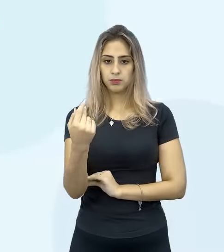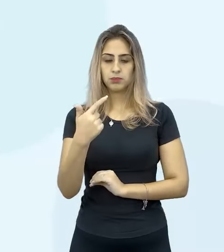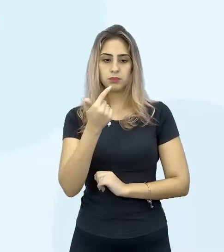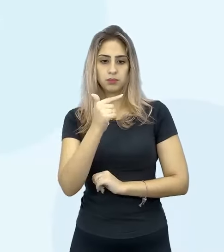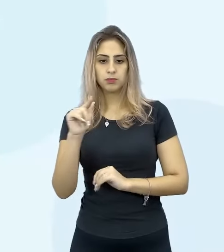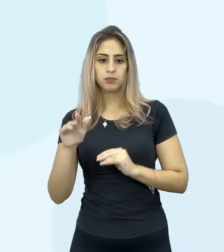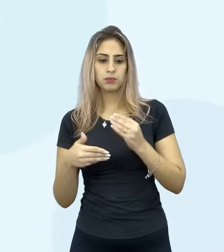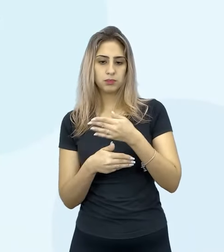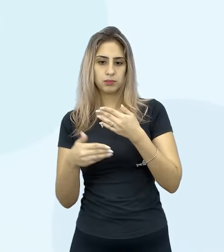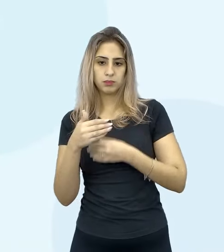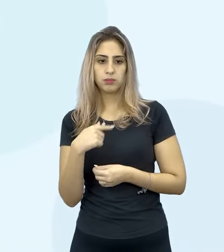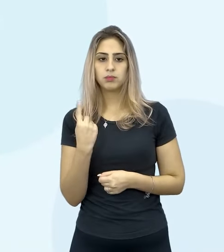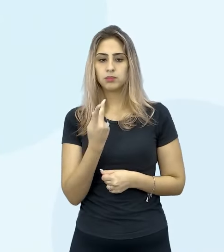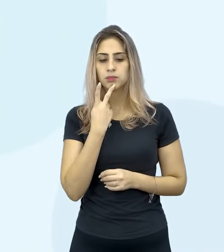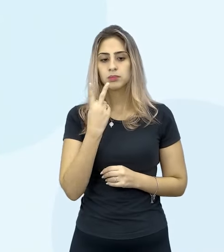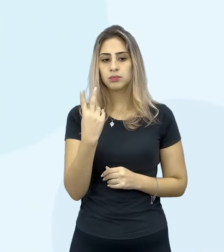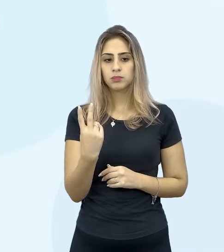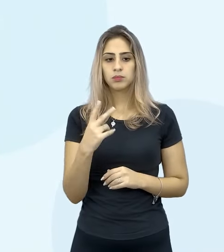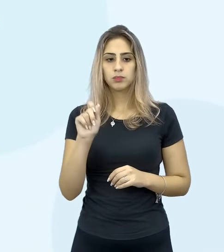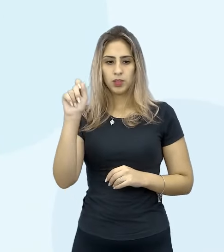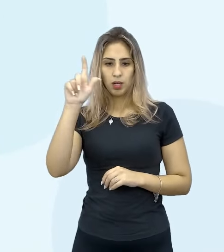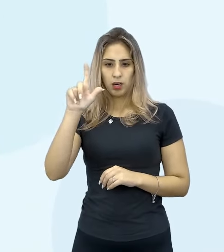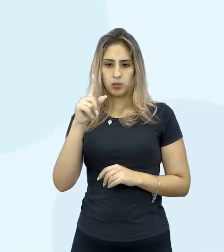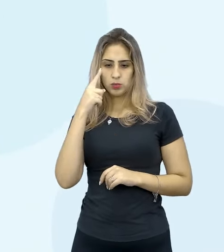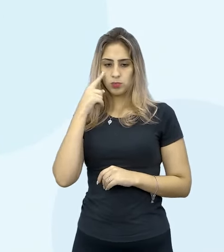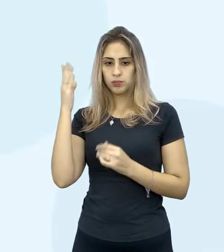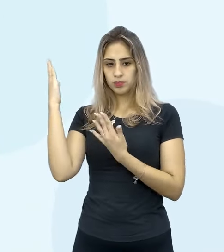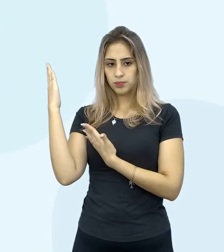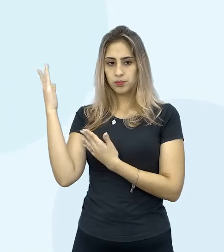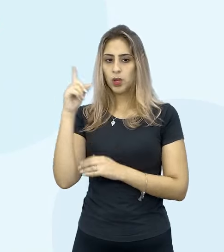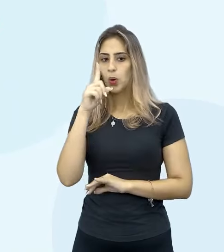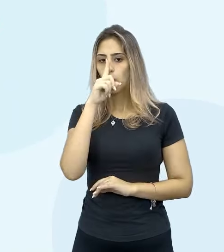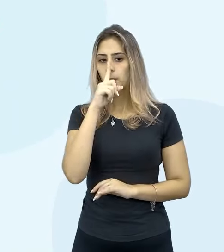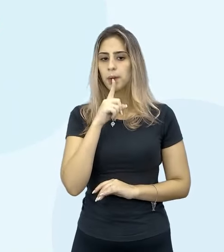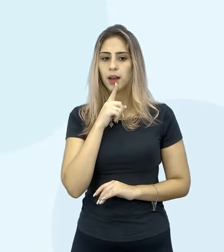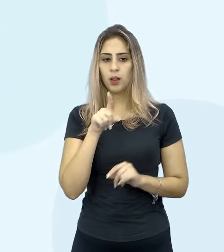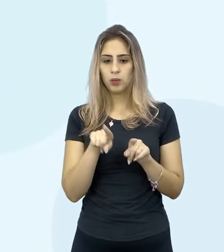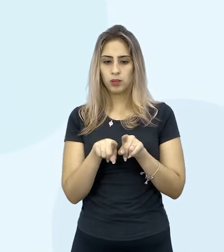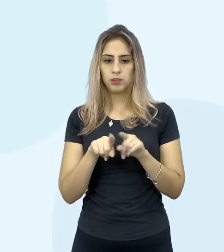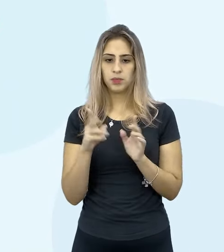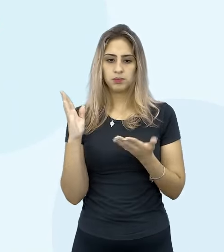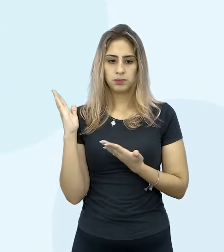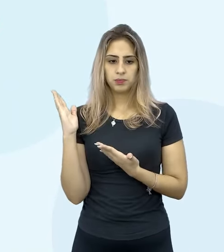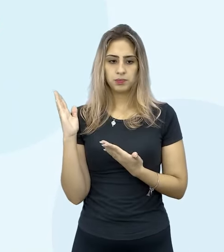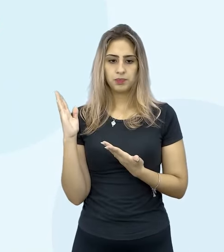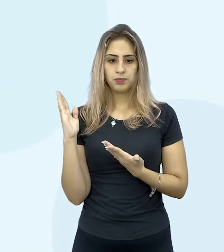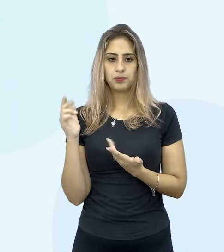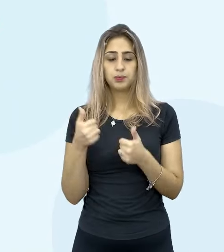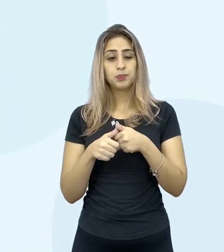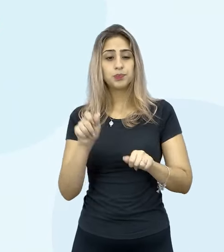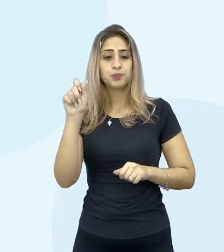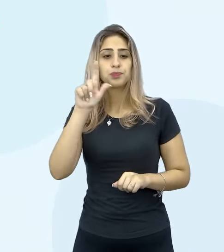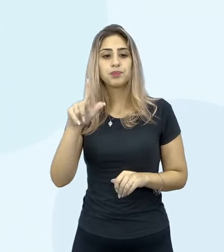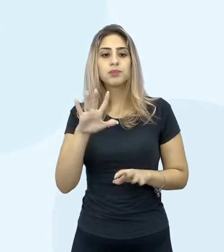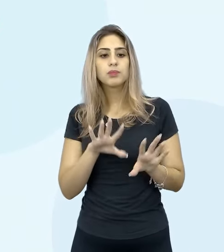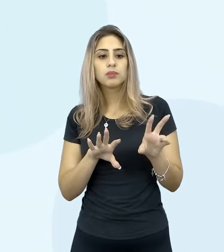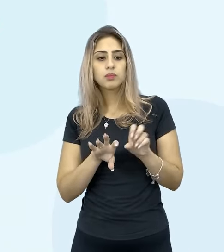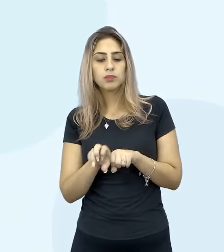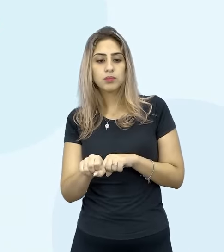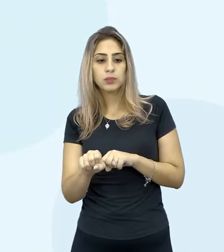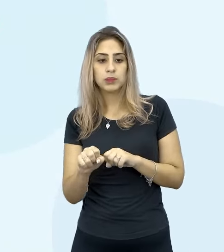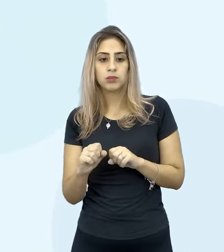Nós vamos fazer dois destaques aí, aquele de azul que eu comentei e o amarelinho aí também. O que está em azul é a formação